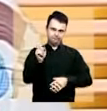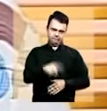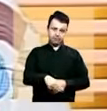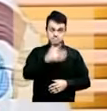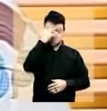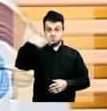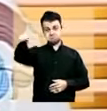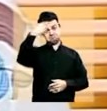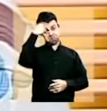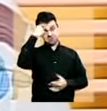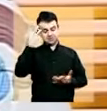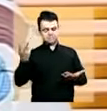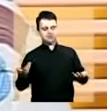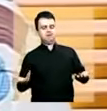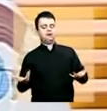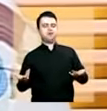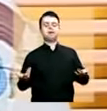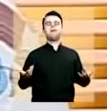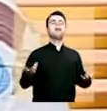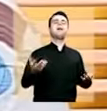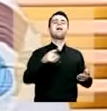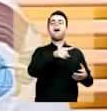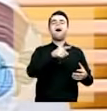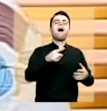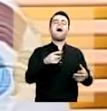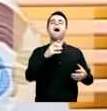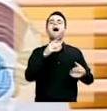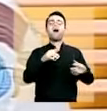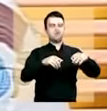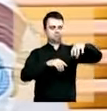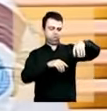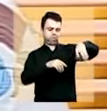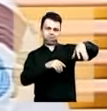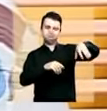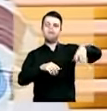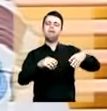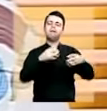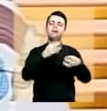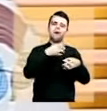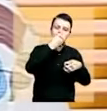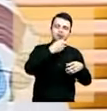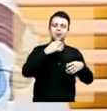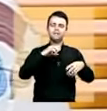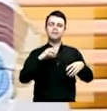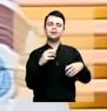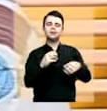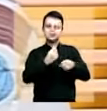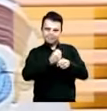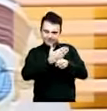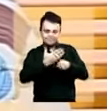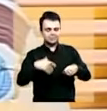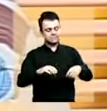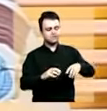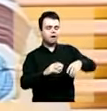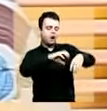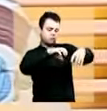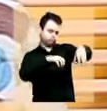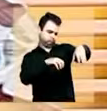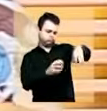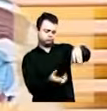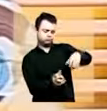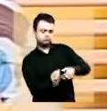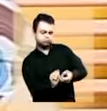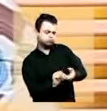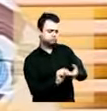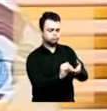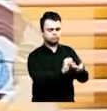porque a maioria acha que aquela água que você usou para higienizar um alimento, você pode